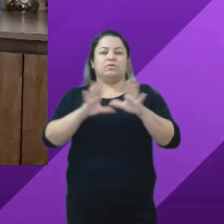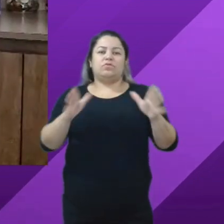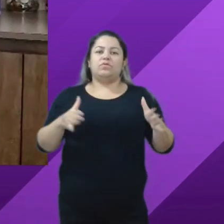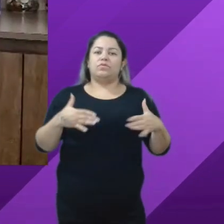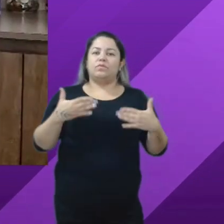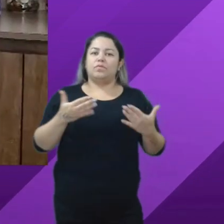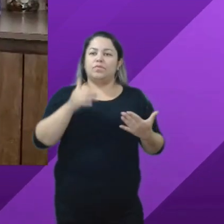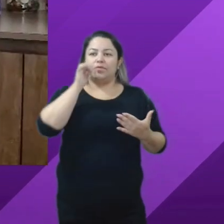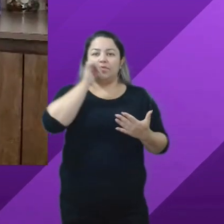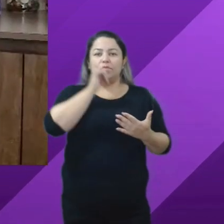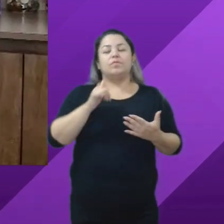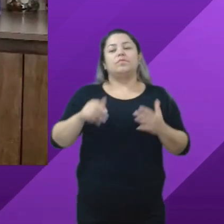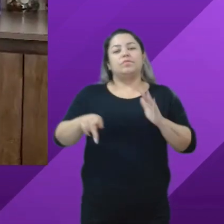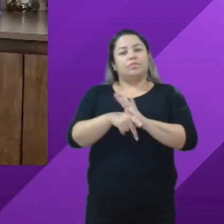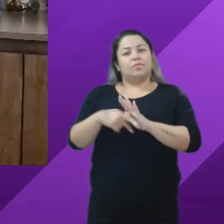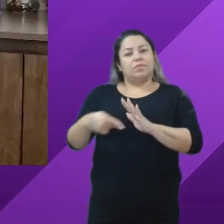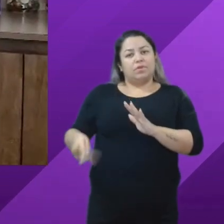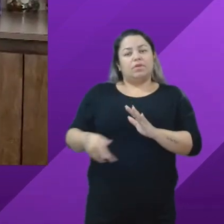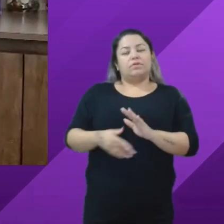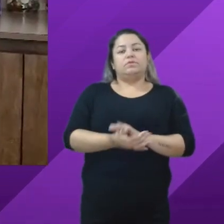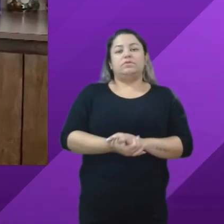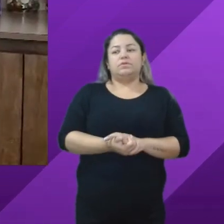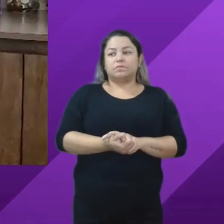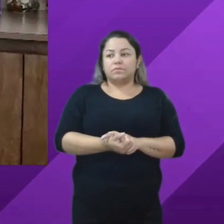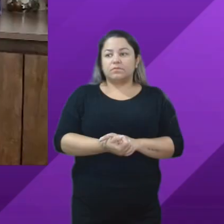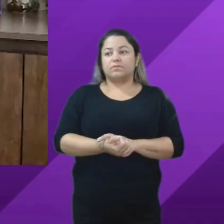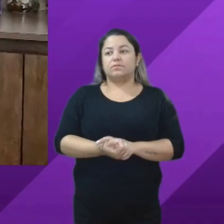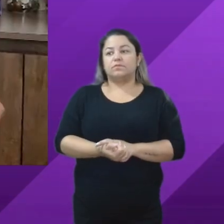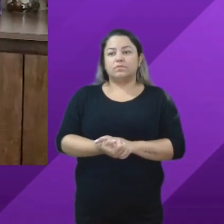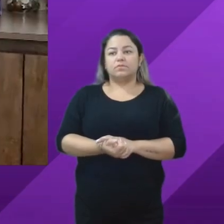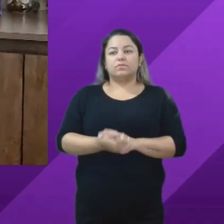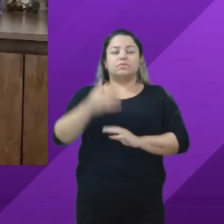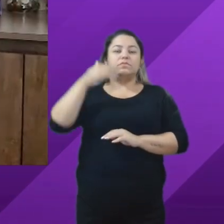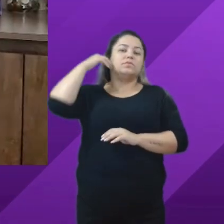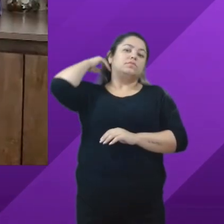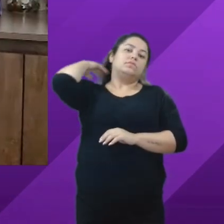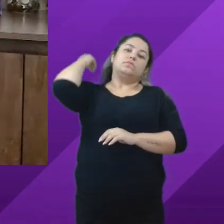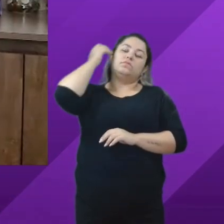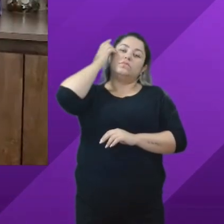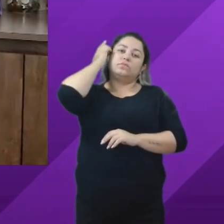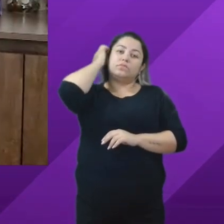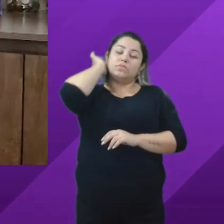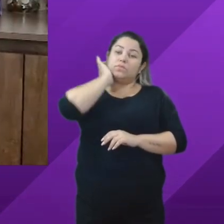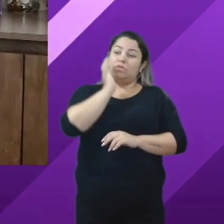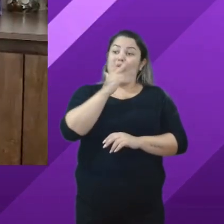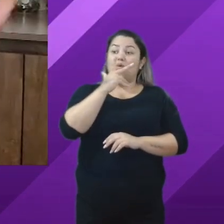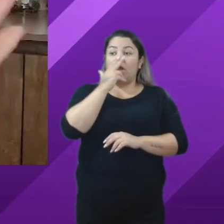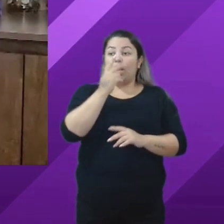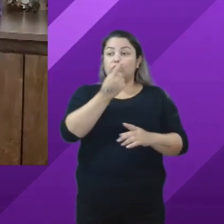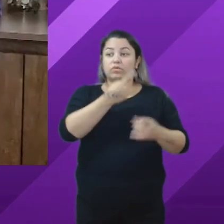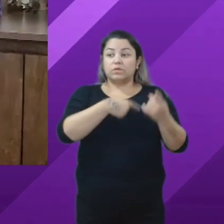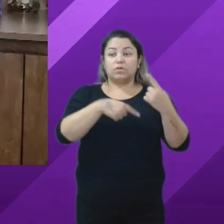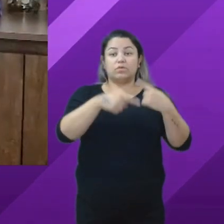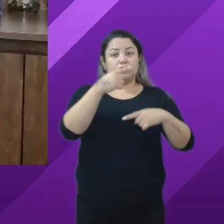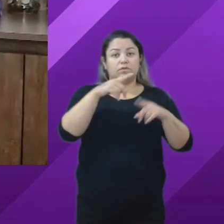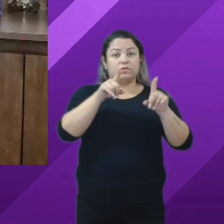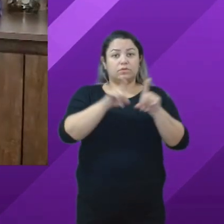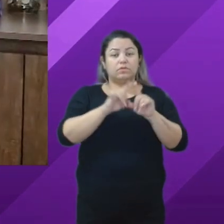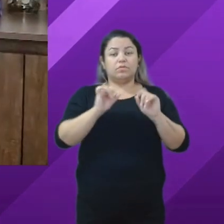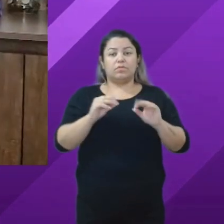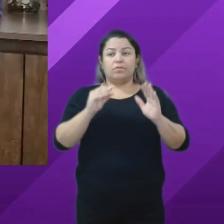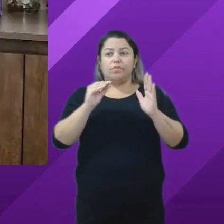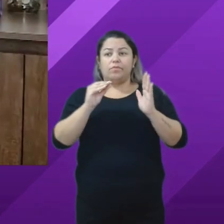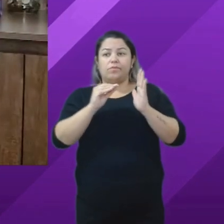para mulheres, né? Então, eu acho que essa construção de pensar o feminismo em